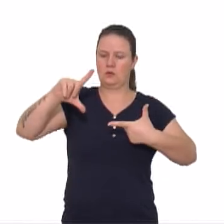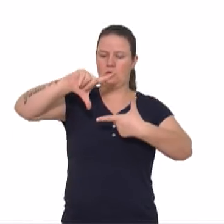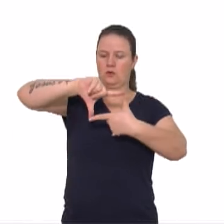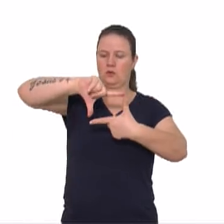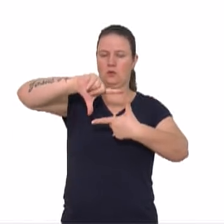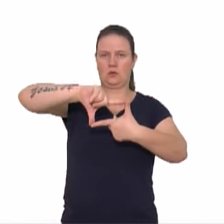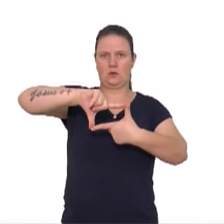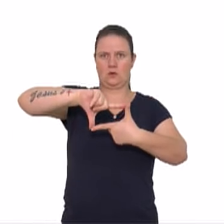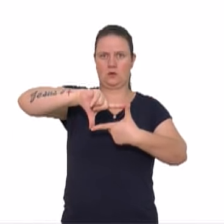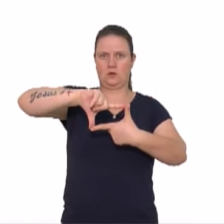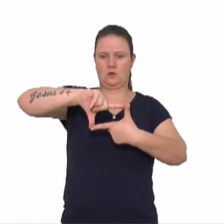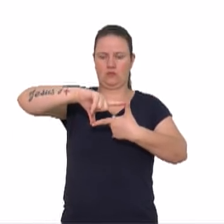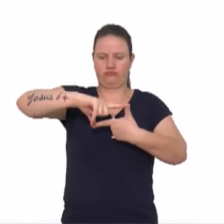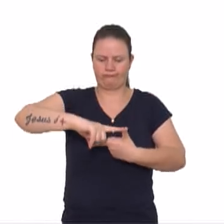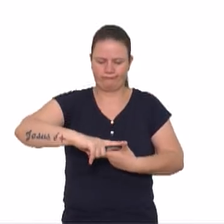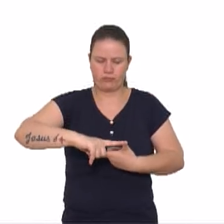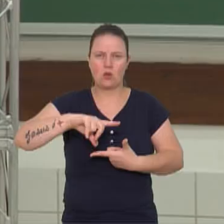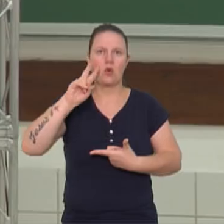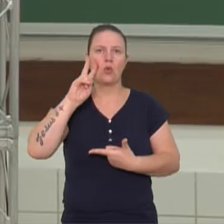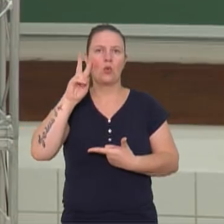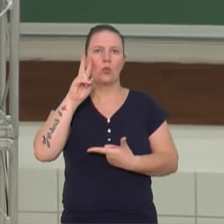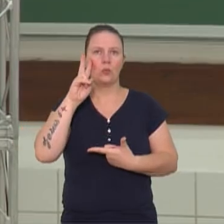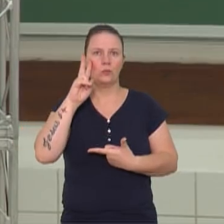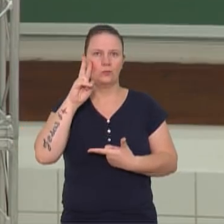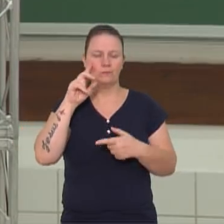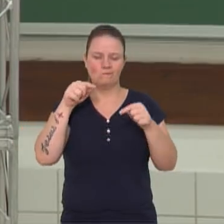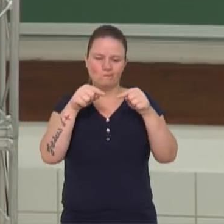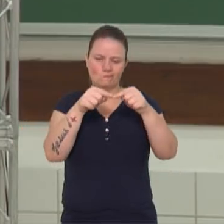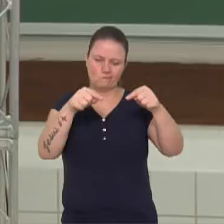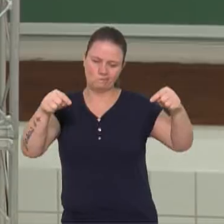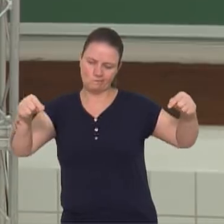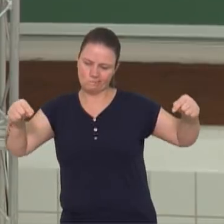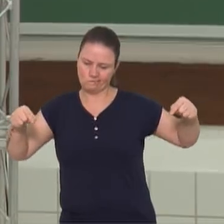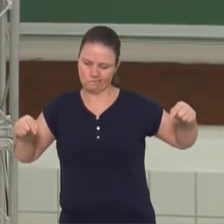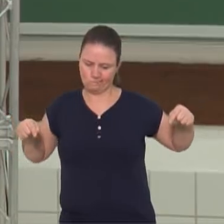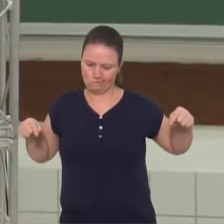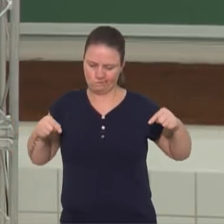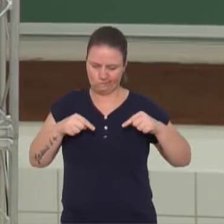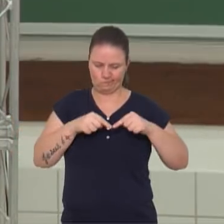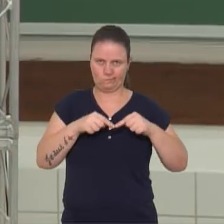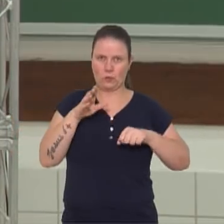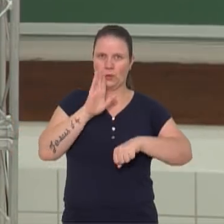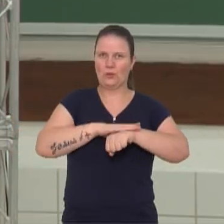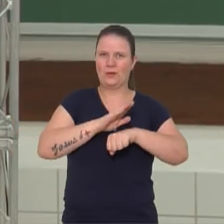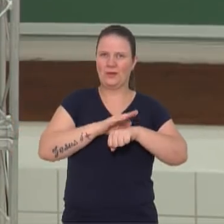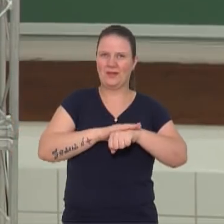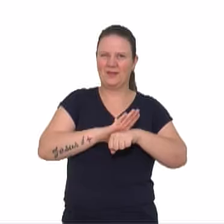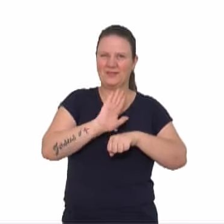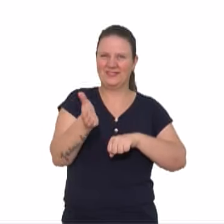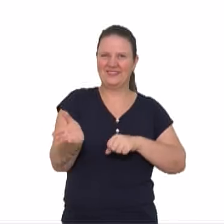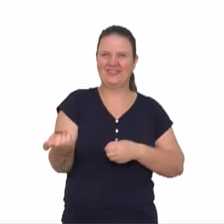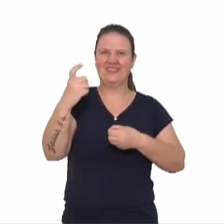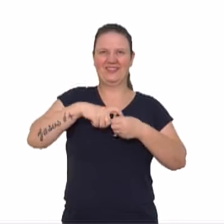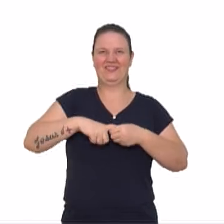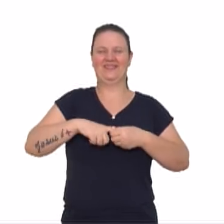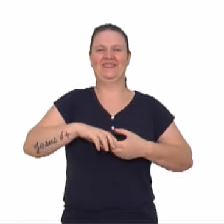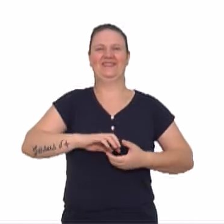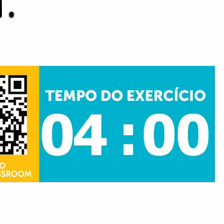retangular. Retangular lembra de retângulo. Vamos lá? Tempo para vocês.